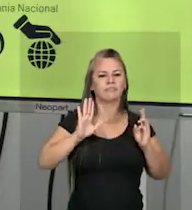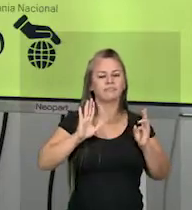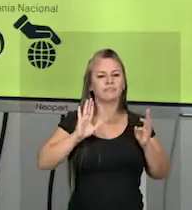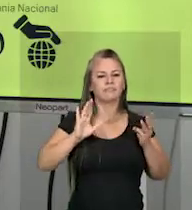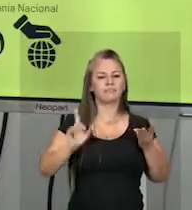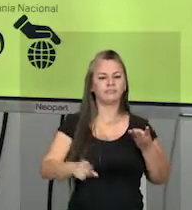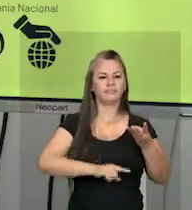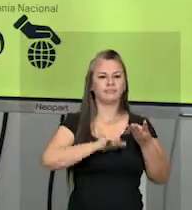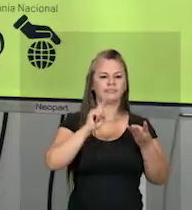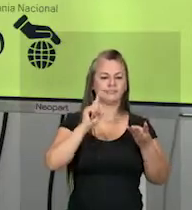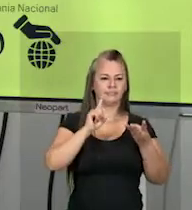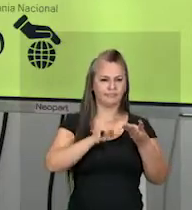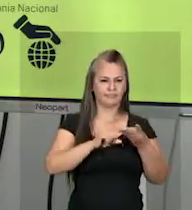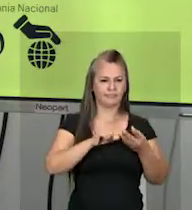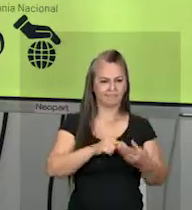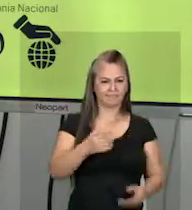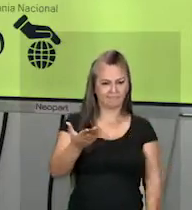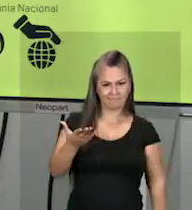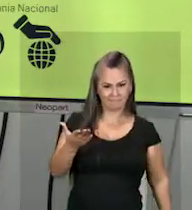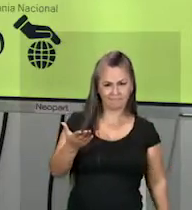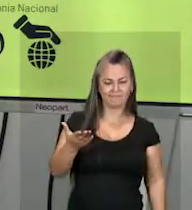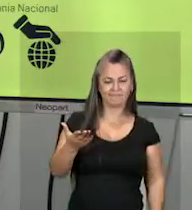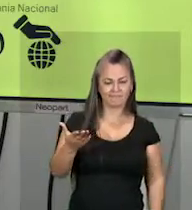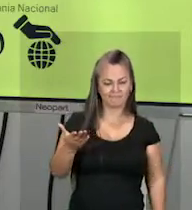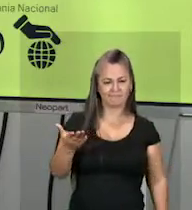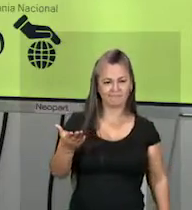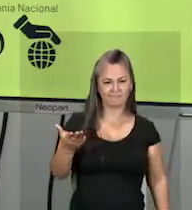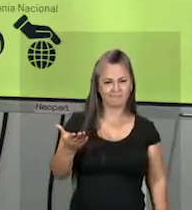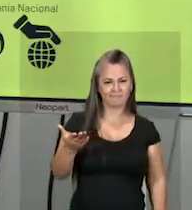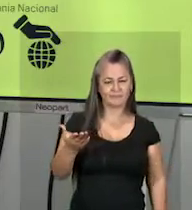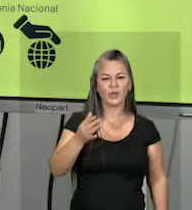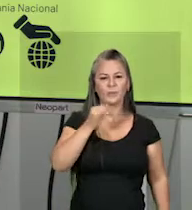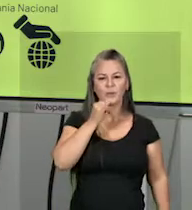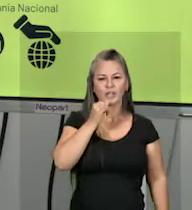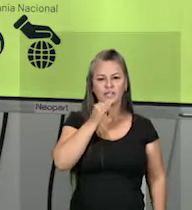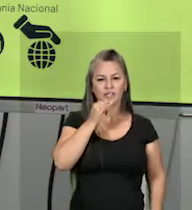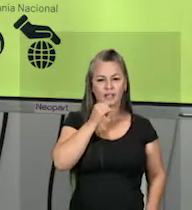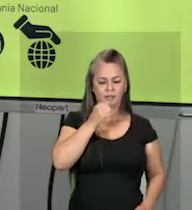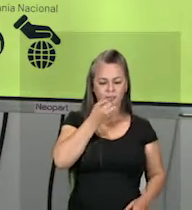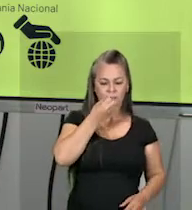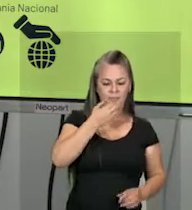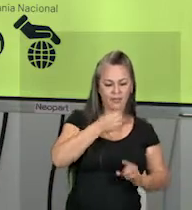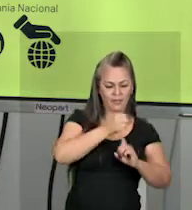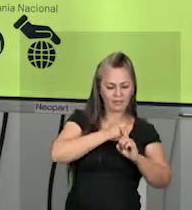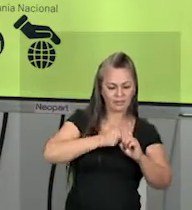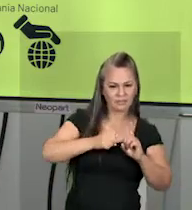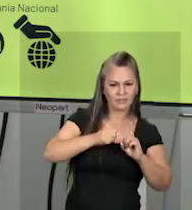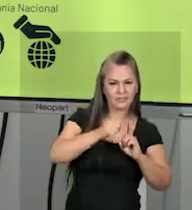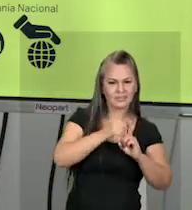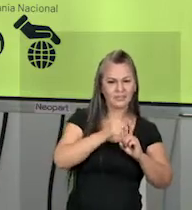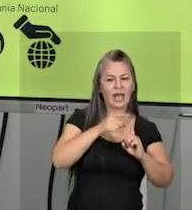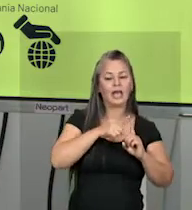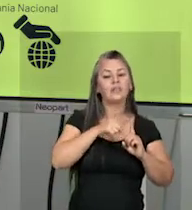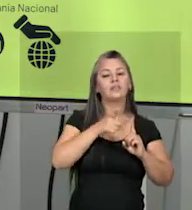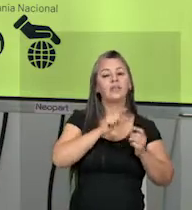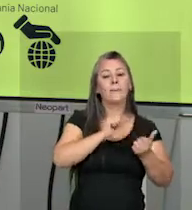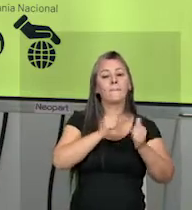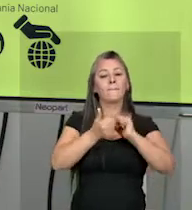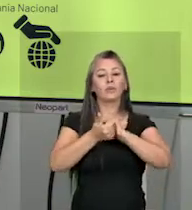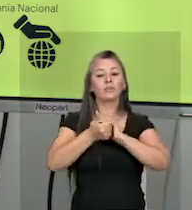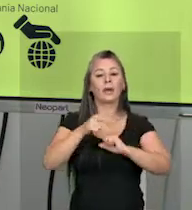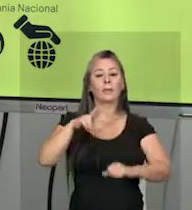virando mercadorias, os bens sociais públicos tendem a ser privatizados e virarem